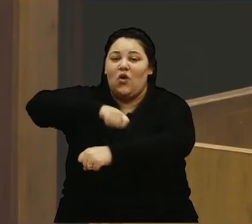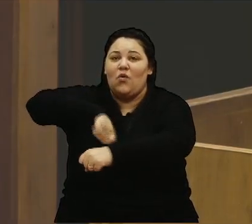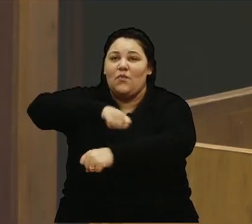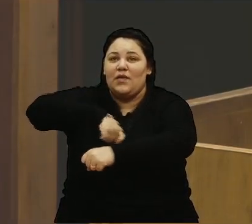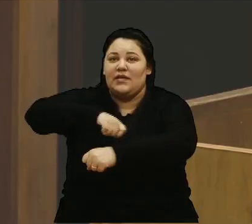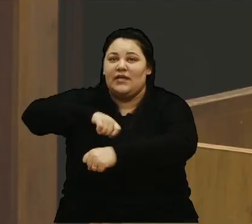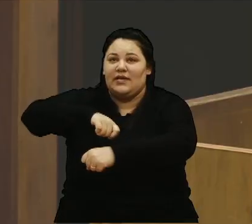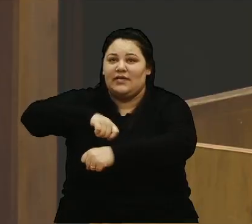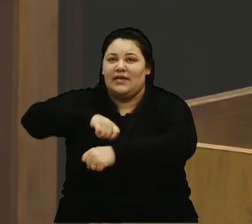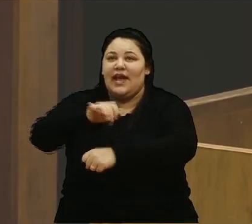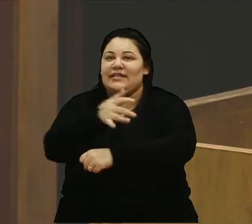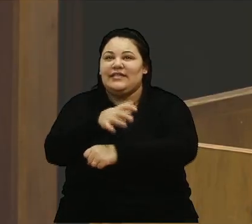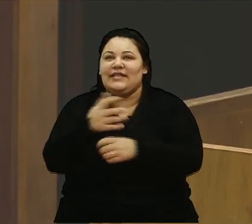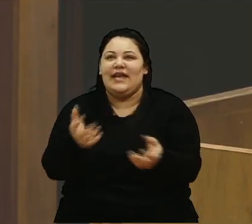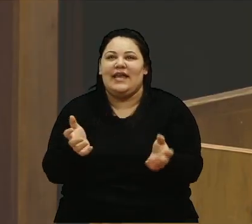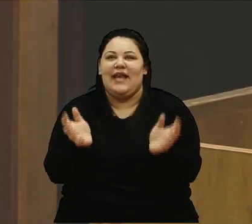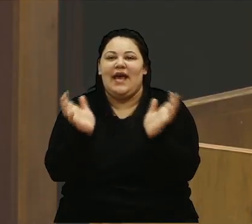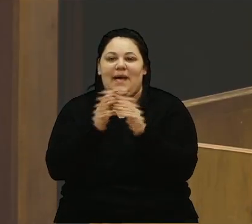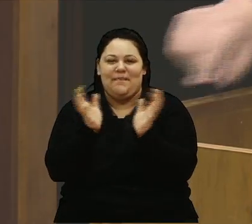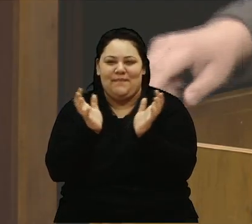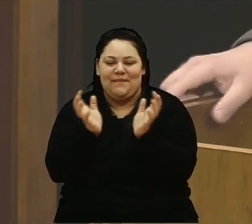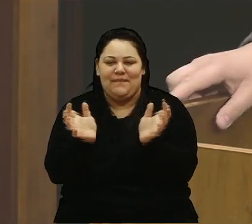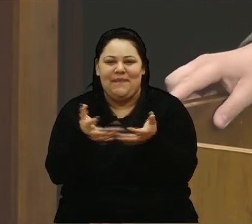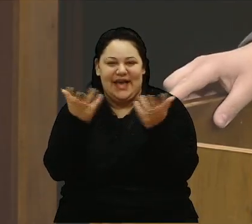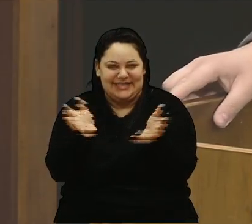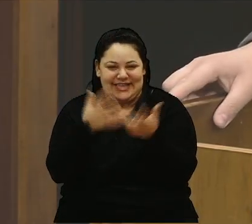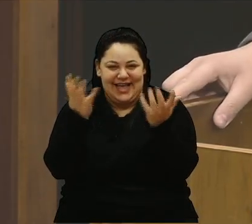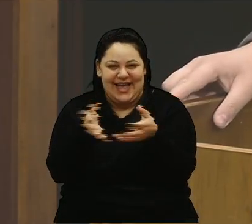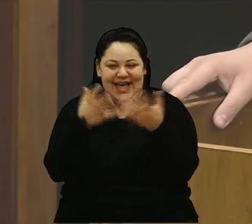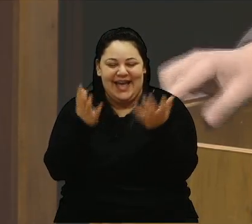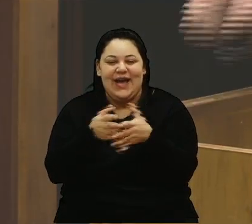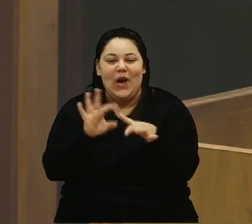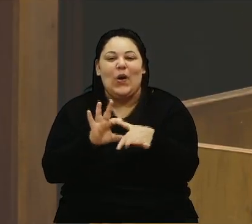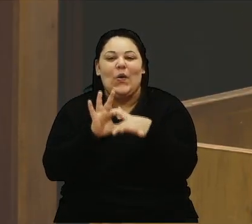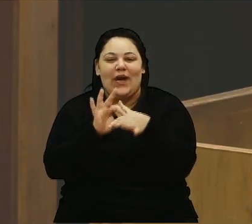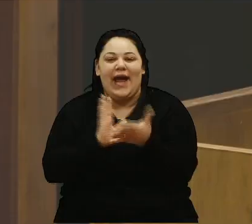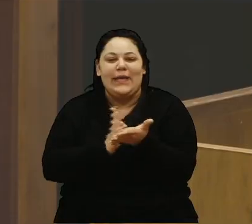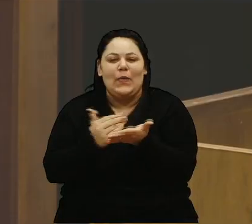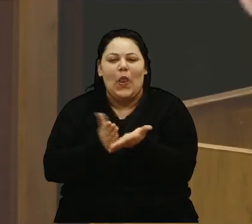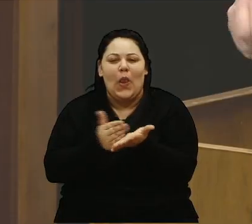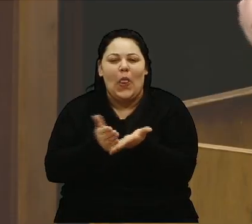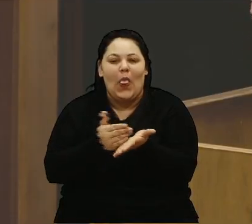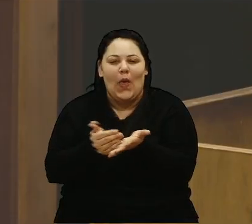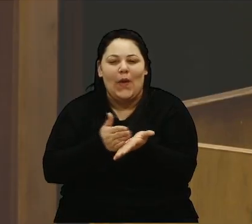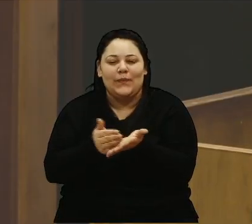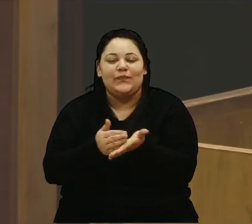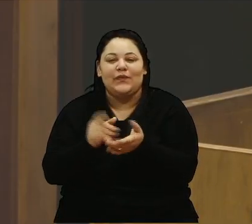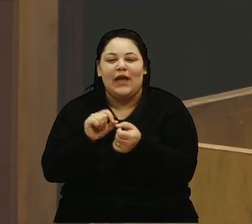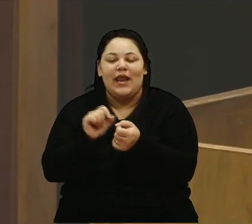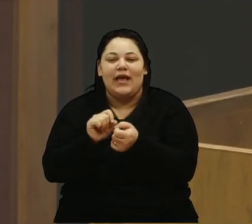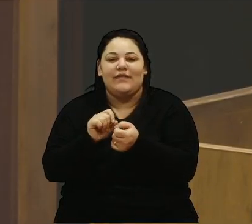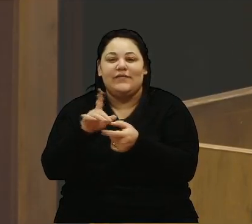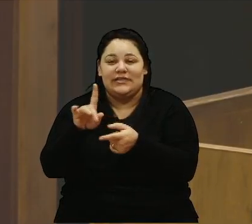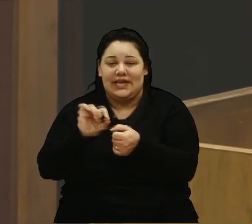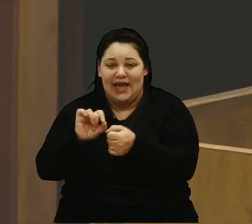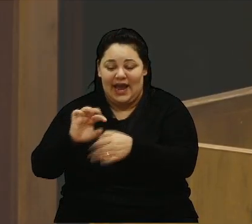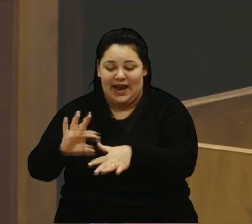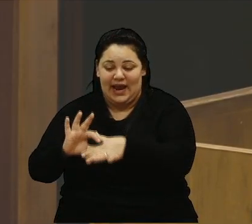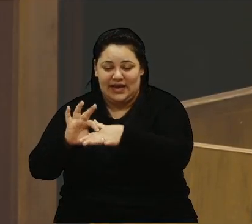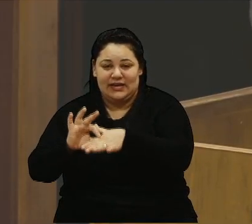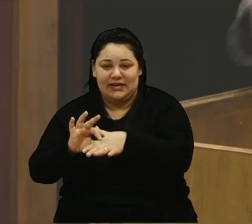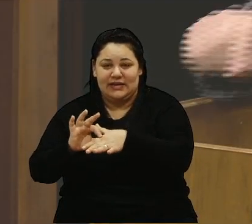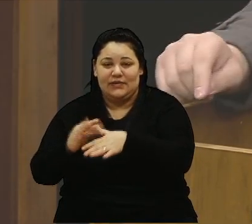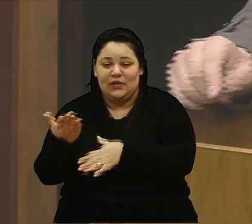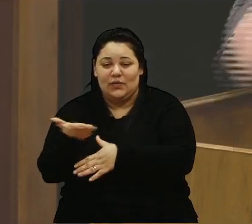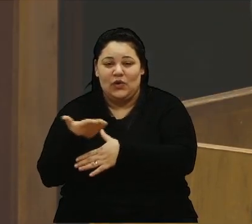massa com guisado, não é carne moída. Guisado a gente chama aqui na serra. Tinha que fazer a carne, colocar no micro-ondas